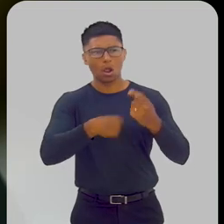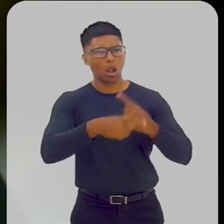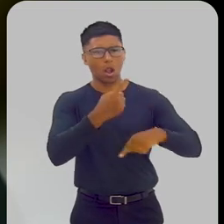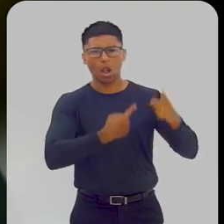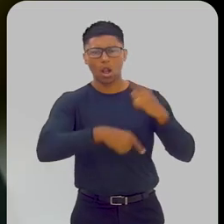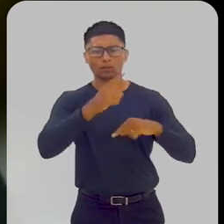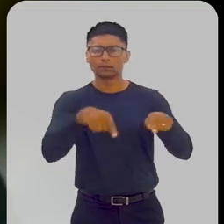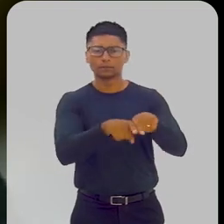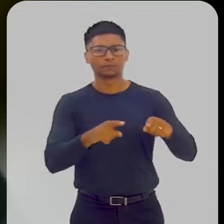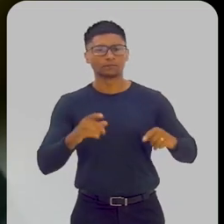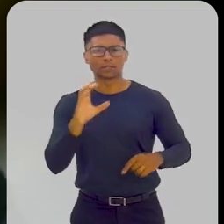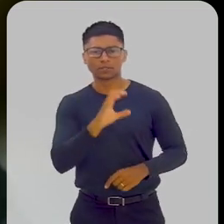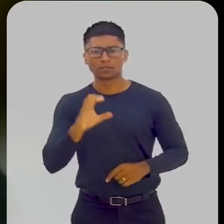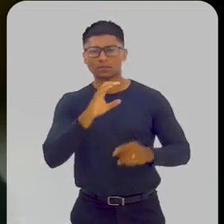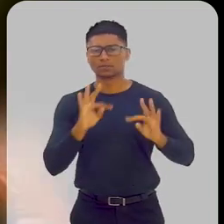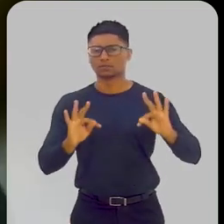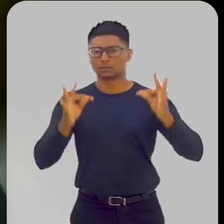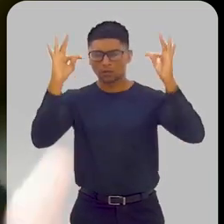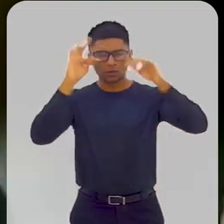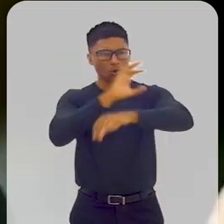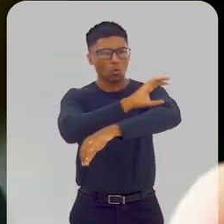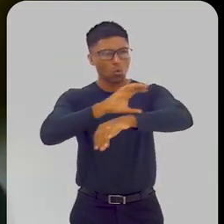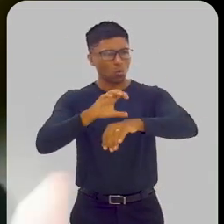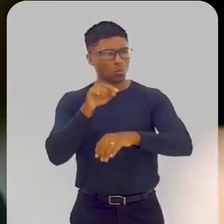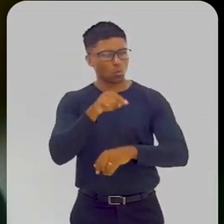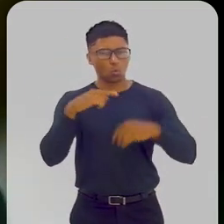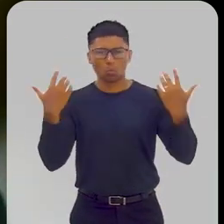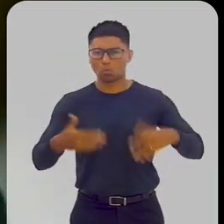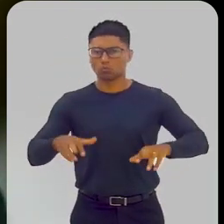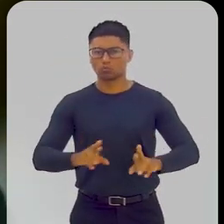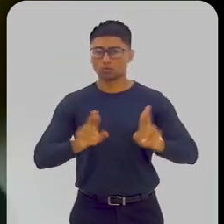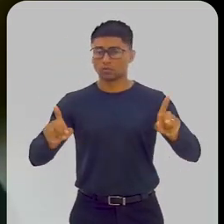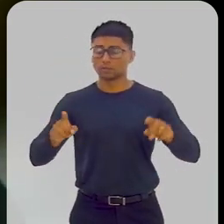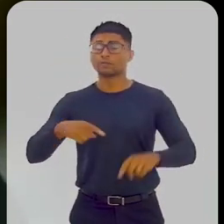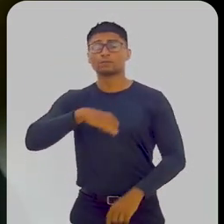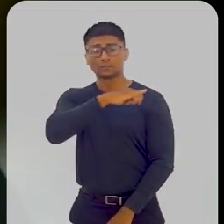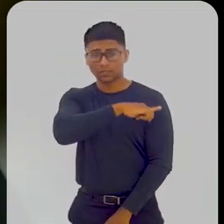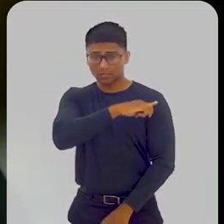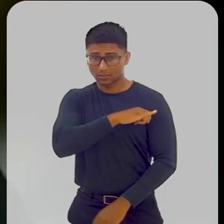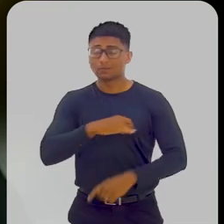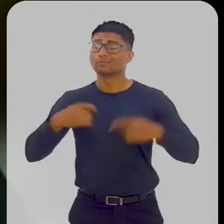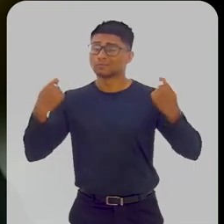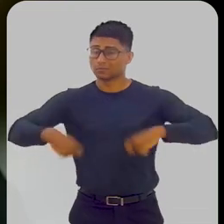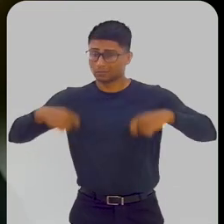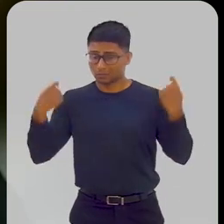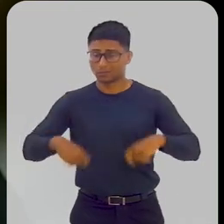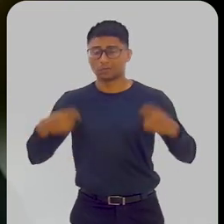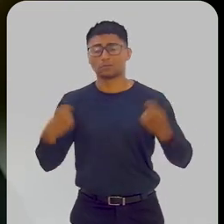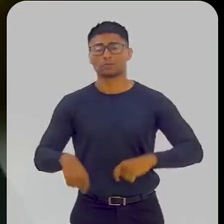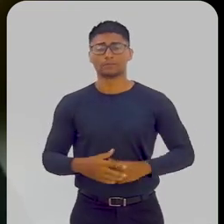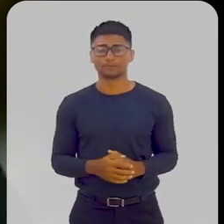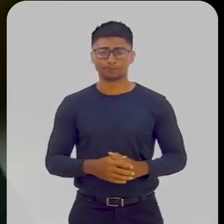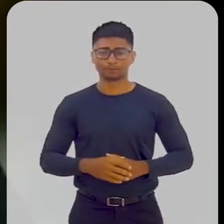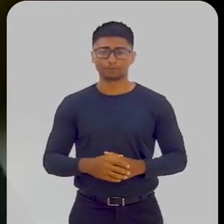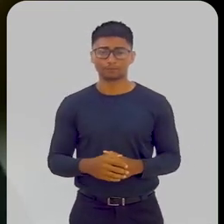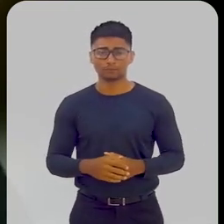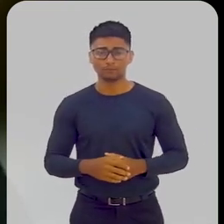economia e da tecnologia, da ciência, da cultura. Então, o Rio deve muito nesse